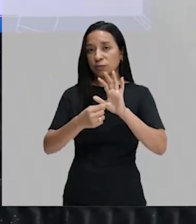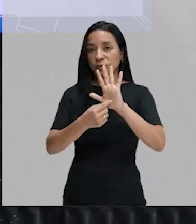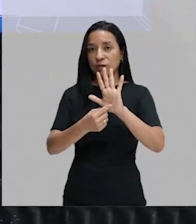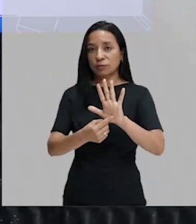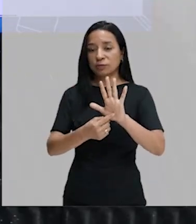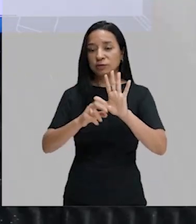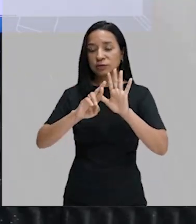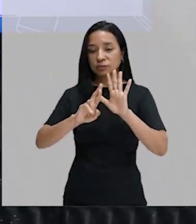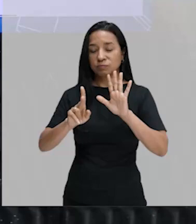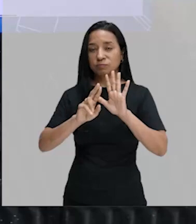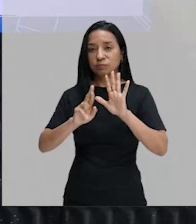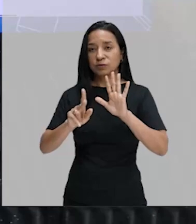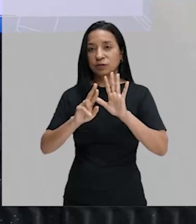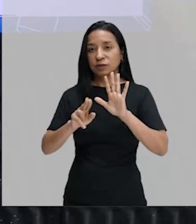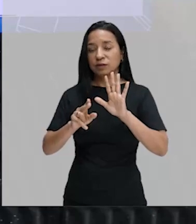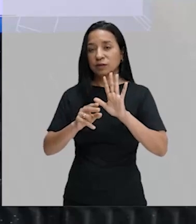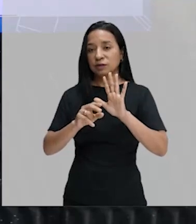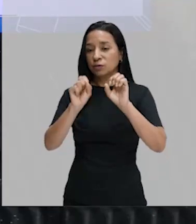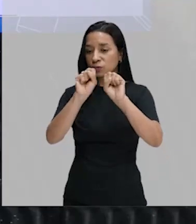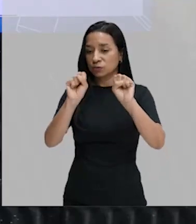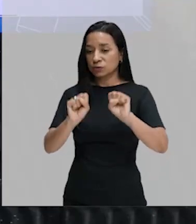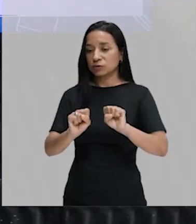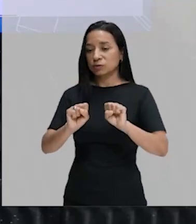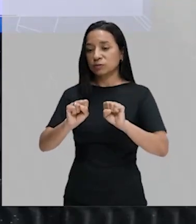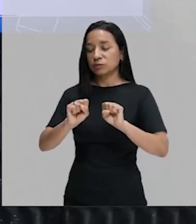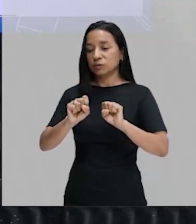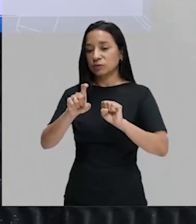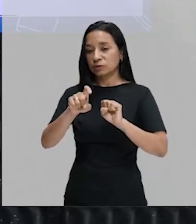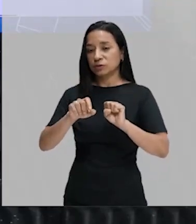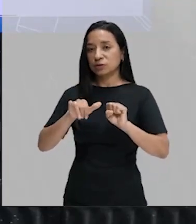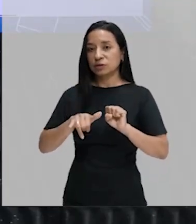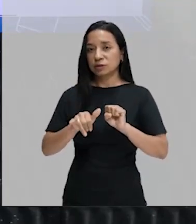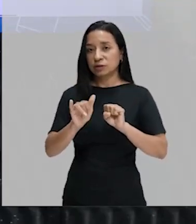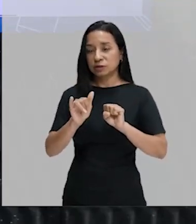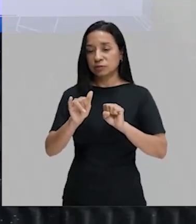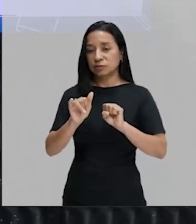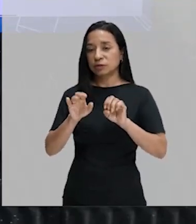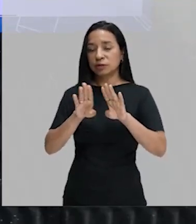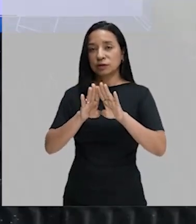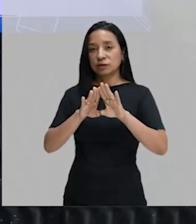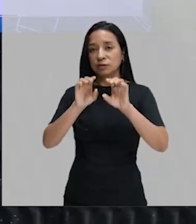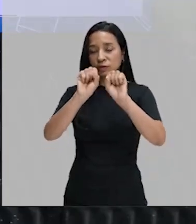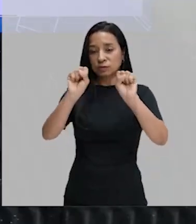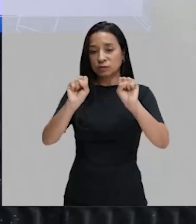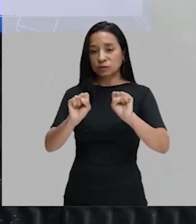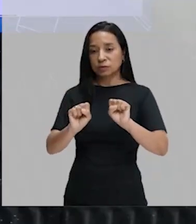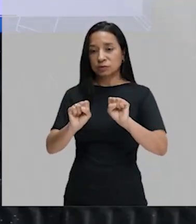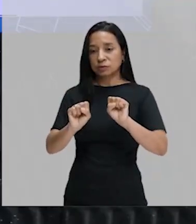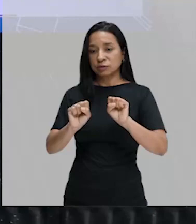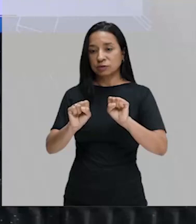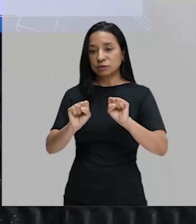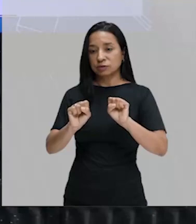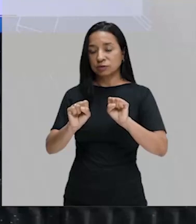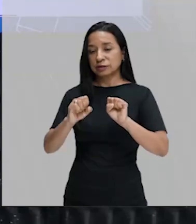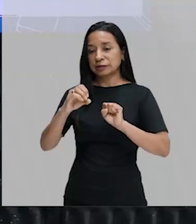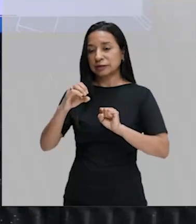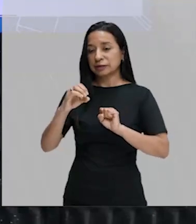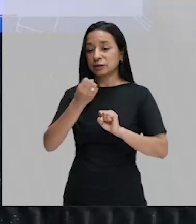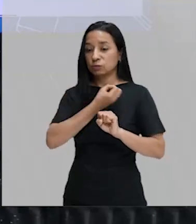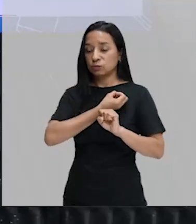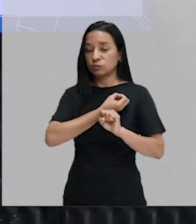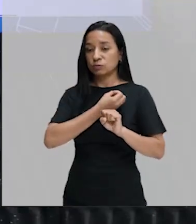uma diferença com o sistema XY e com o sistema X0. No sistema X0,